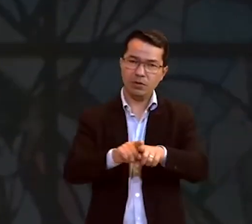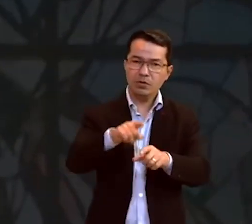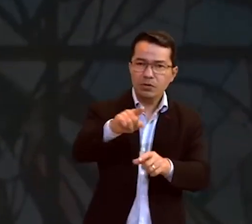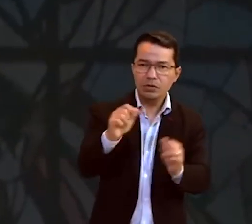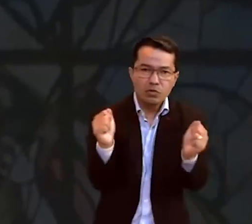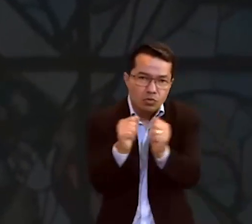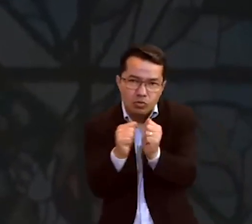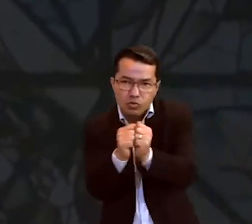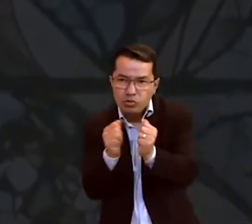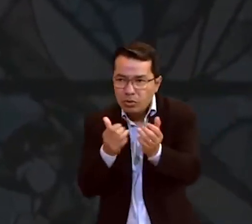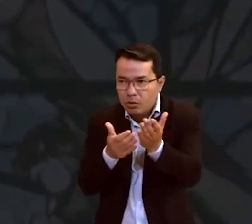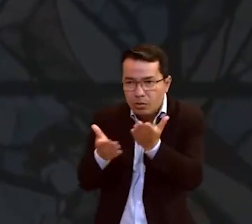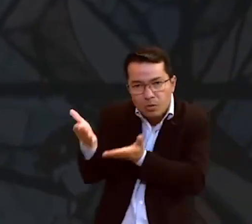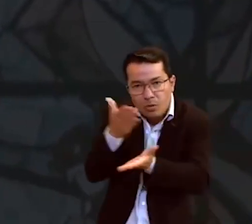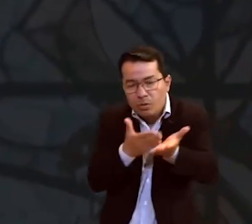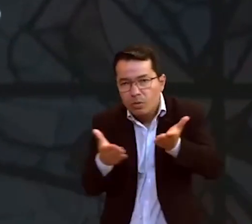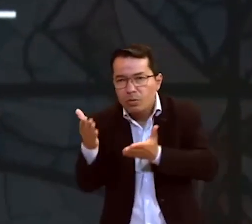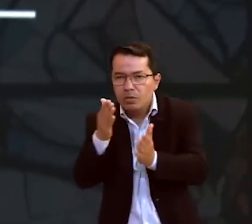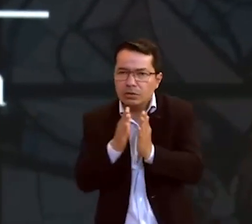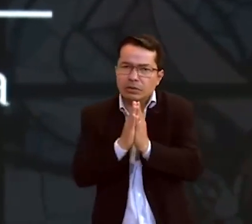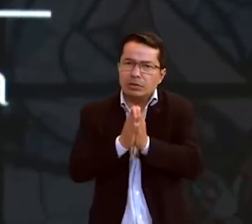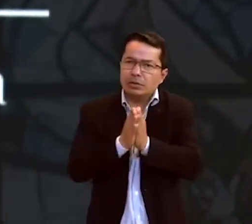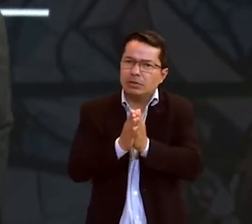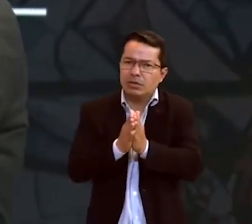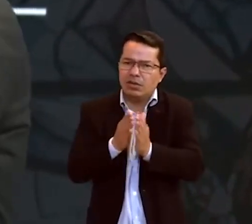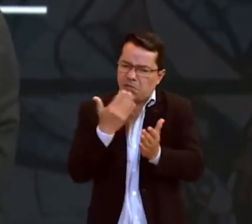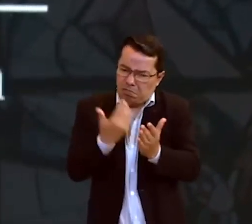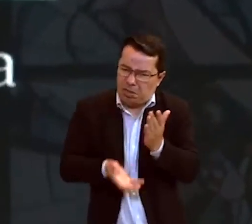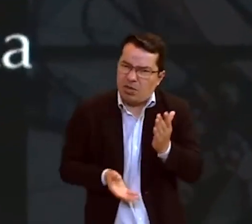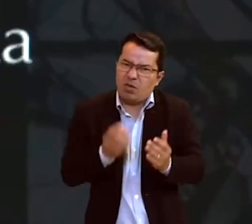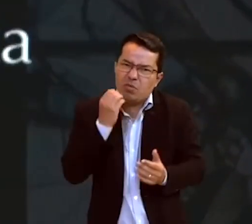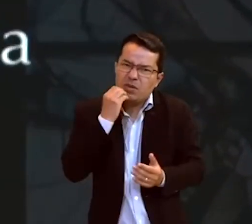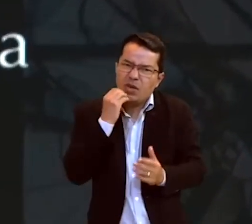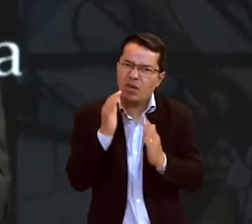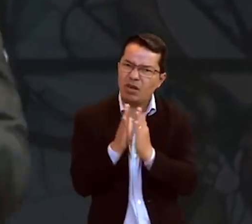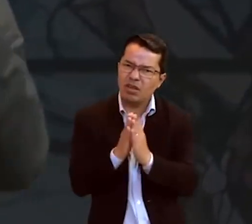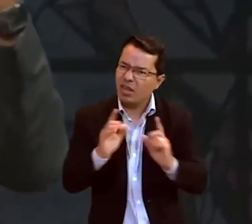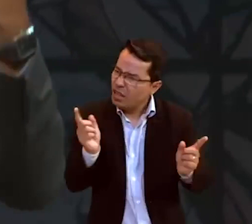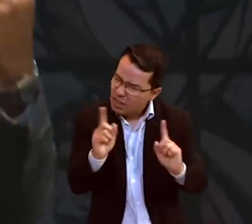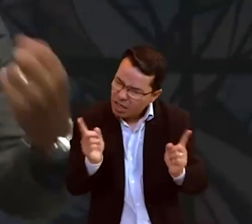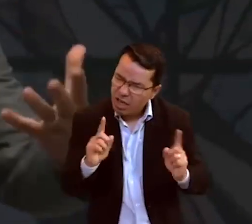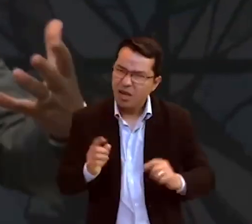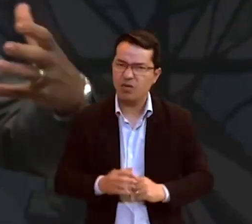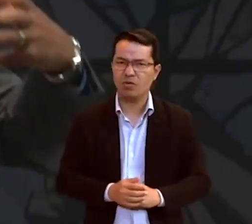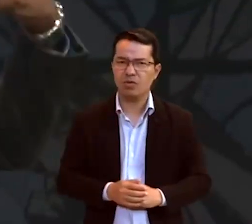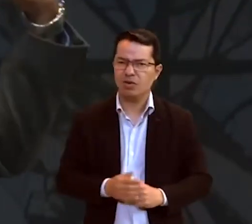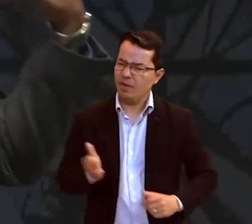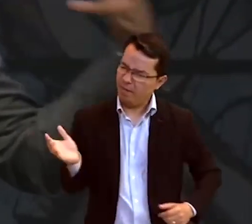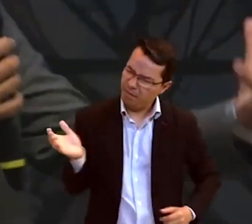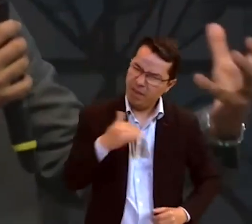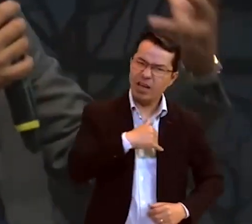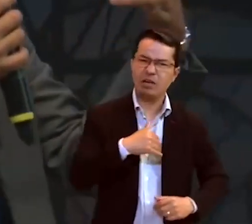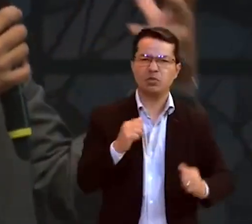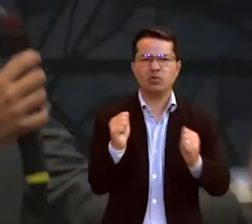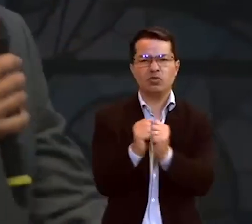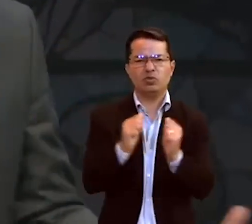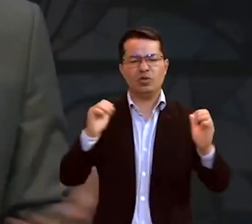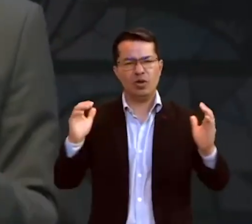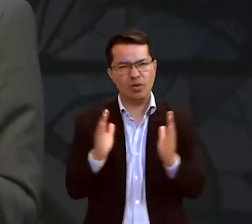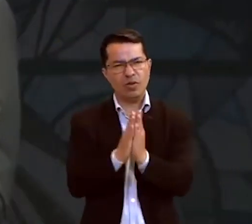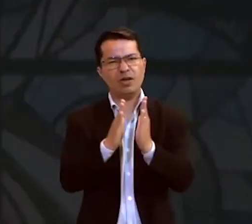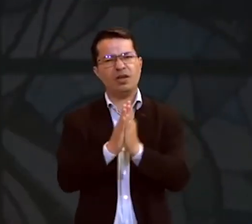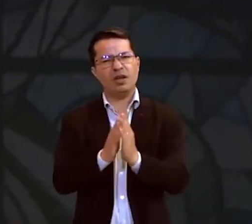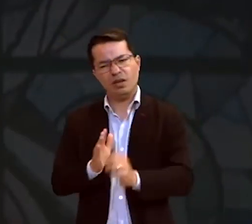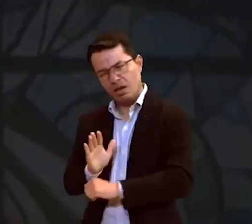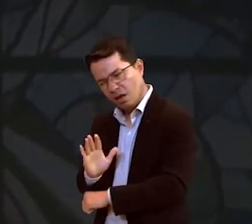percam a oportunidade de orar uns pelos outros, para haver cura no meio da igreja, para haver perdão, para haver salvação. Orem